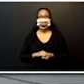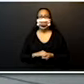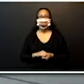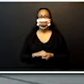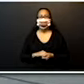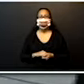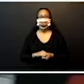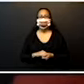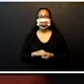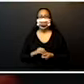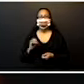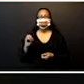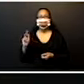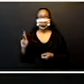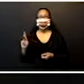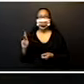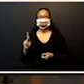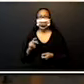Tranquilo?